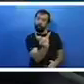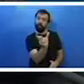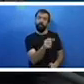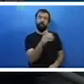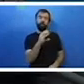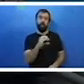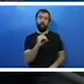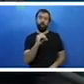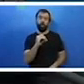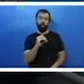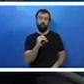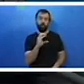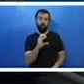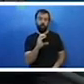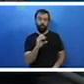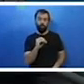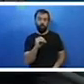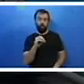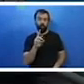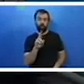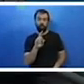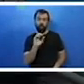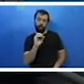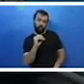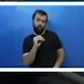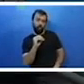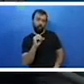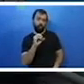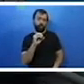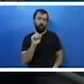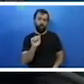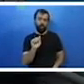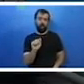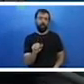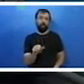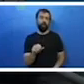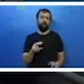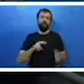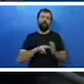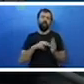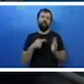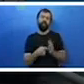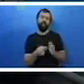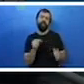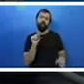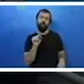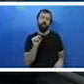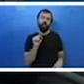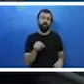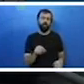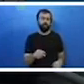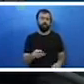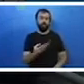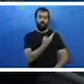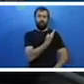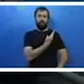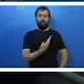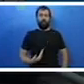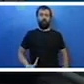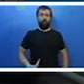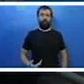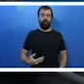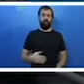portuguesa. Quando eu falo coroa quarto ano com letra maiúscula, ela quer dizer que é o governo lá